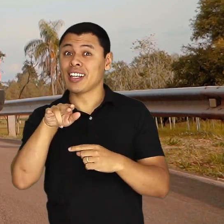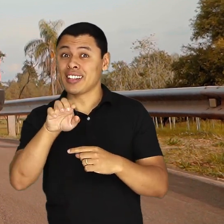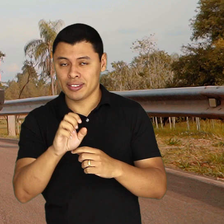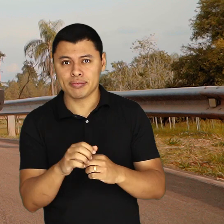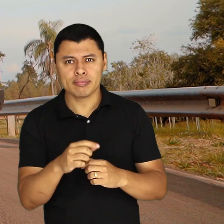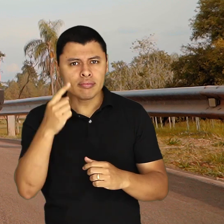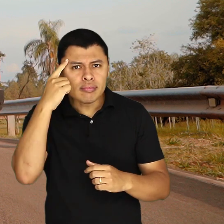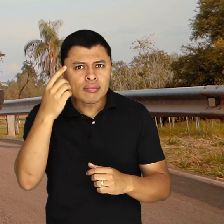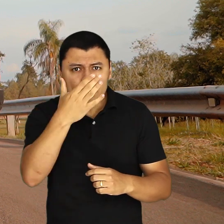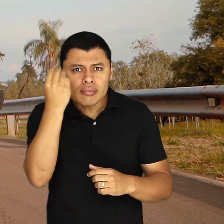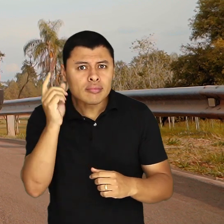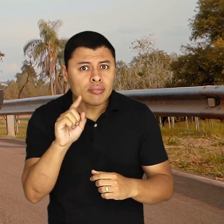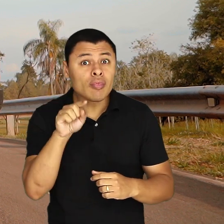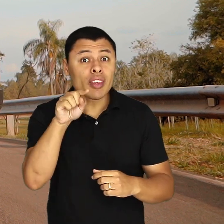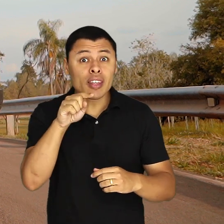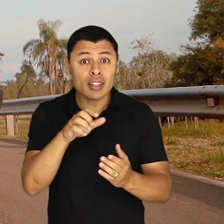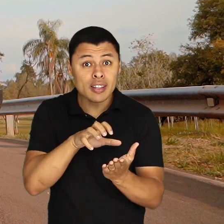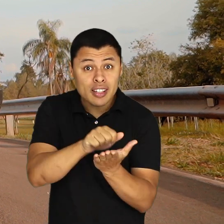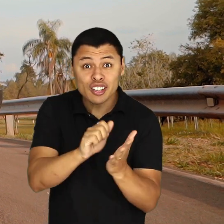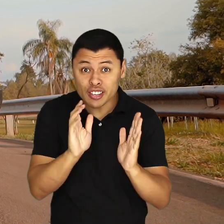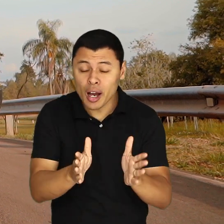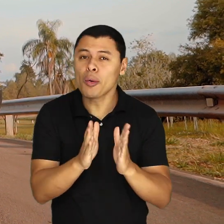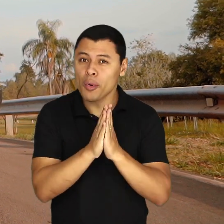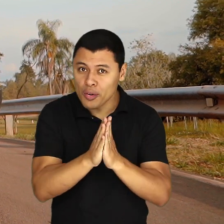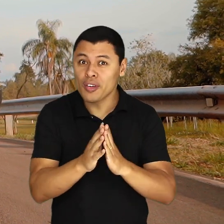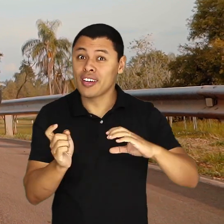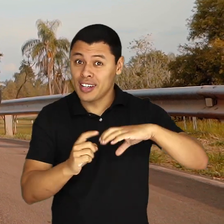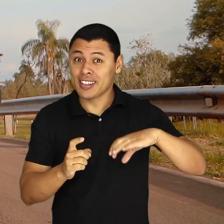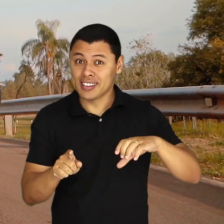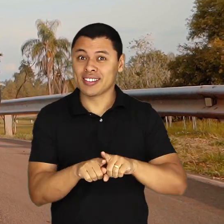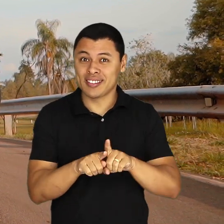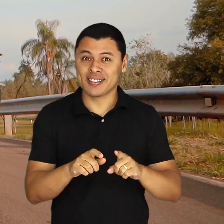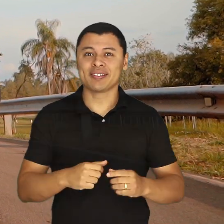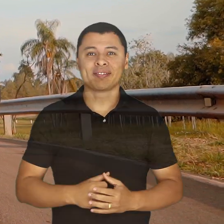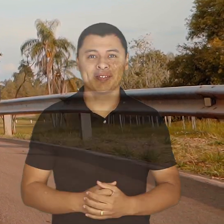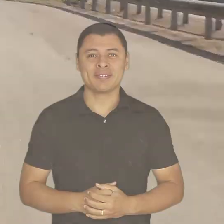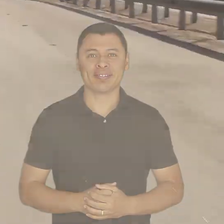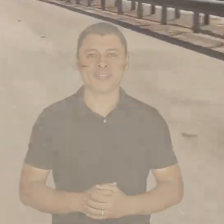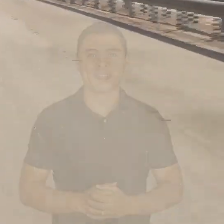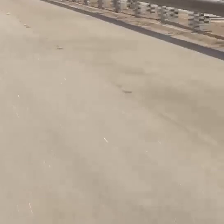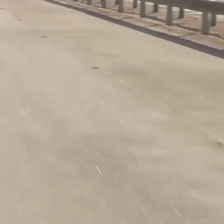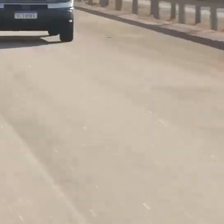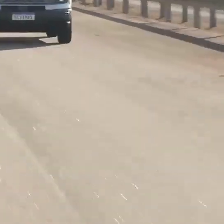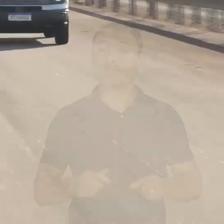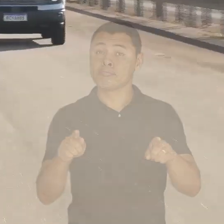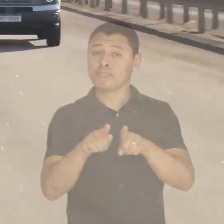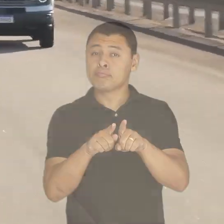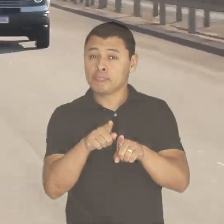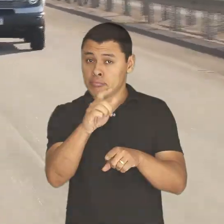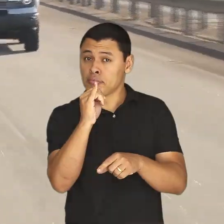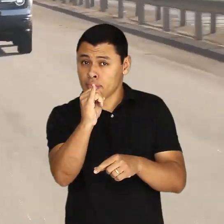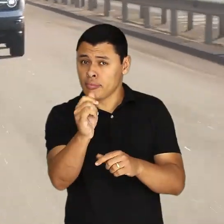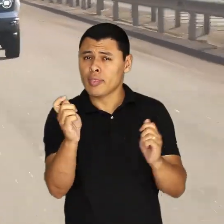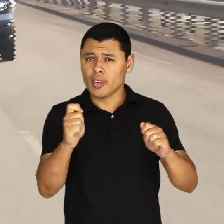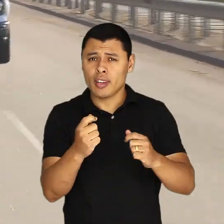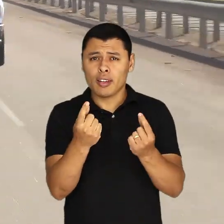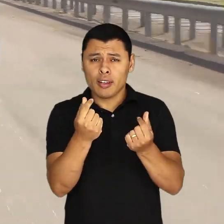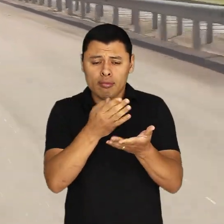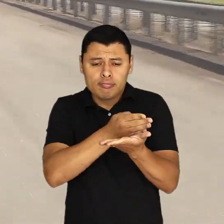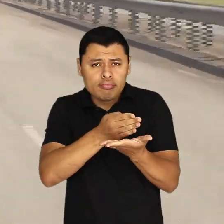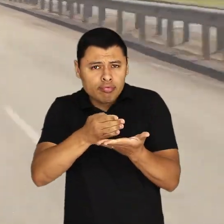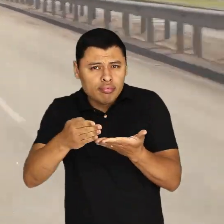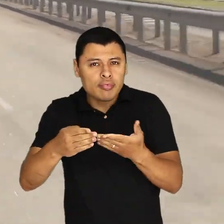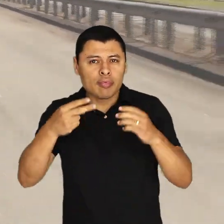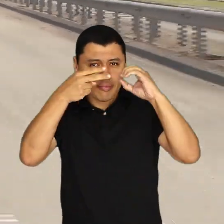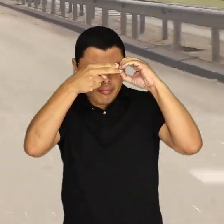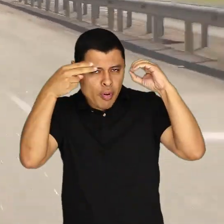canal da Autoline. Aliás, se você não assinou aí no canal e ativou as notificações, por favor, faça agora. Vale lembrar que você consegue financiar o